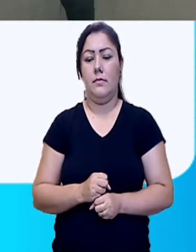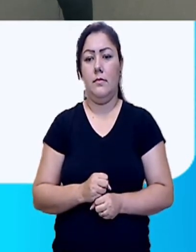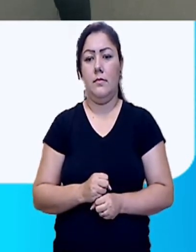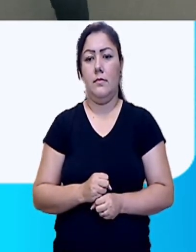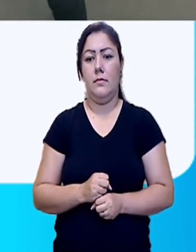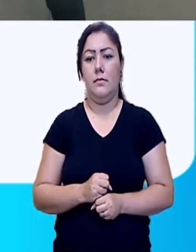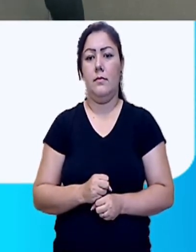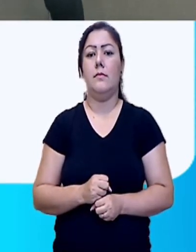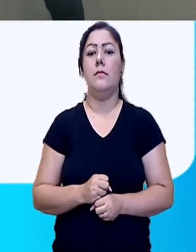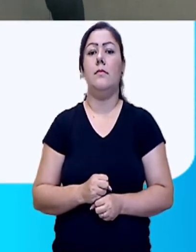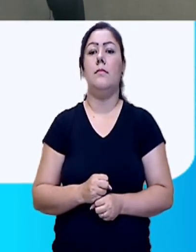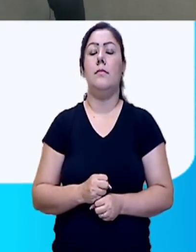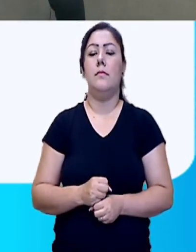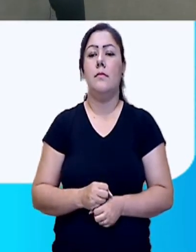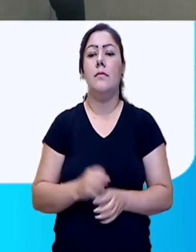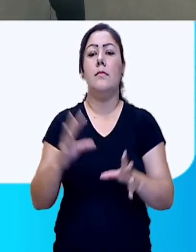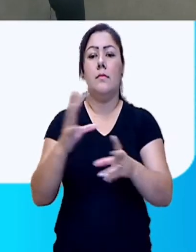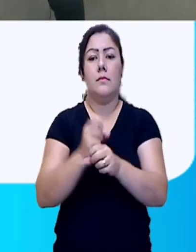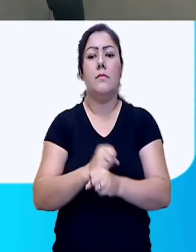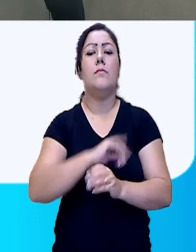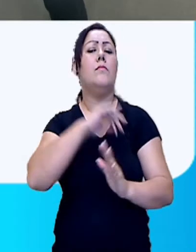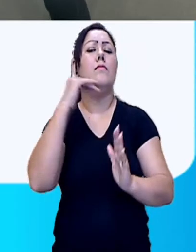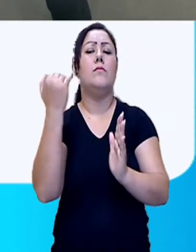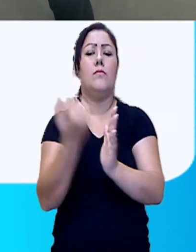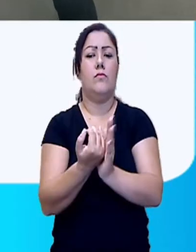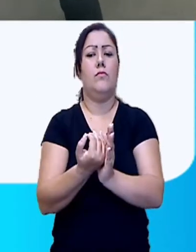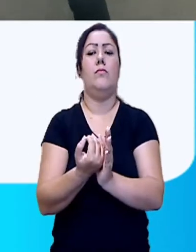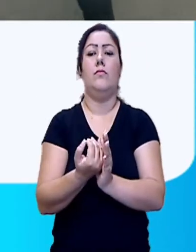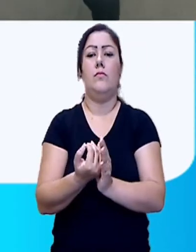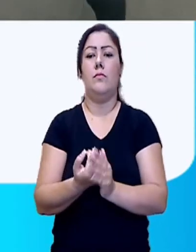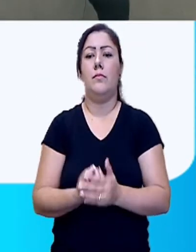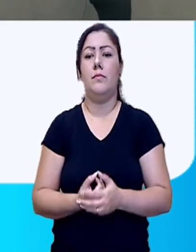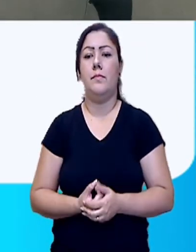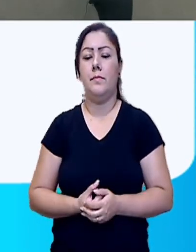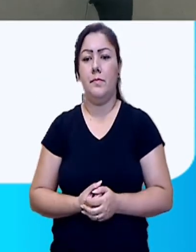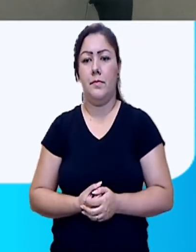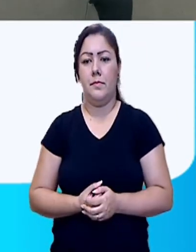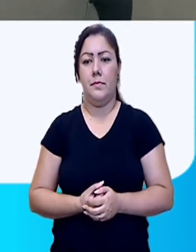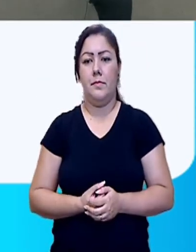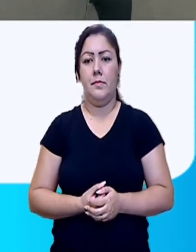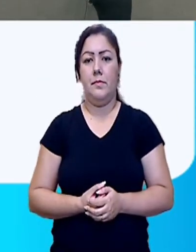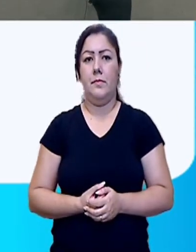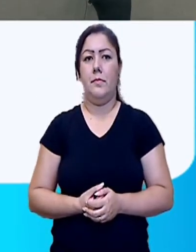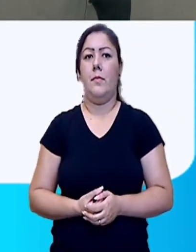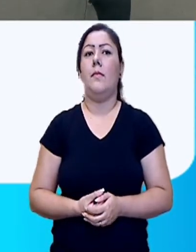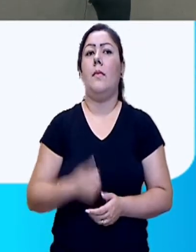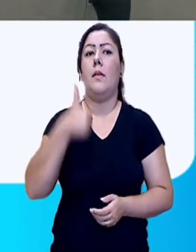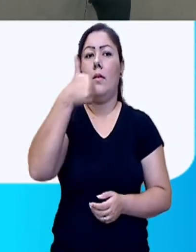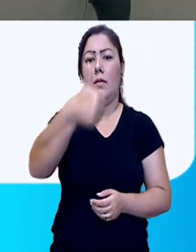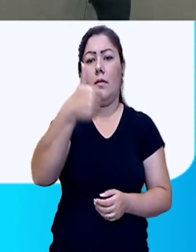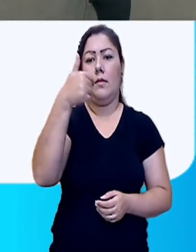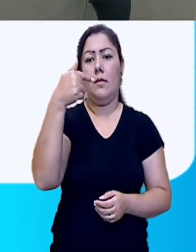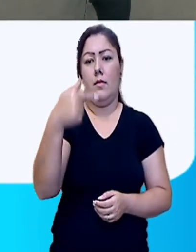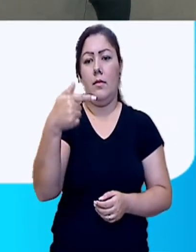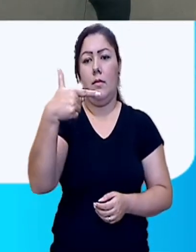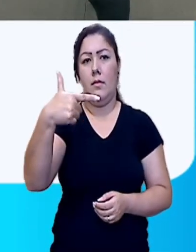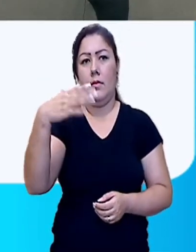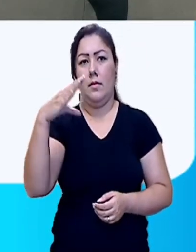qual foi o resultado total de débito, né? Então, eu vou pegar aqui pelo maior,